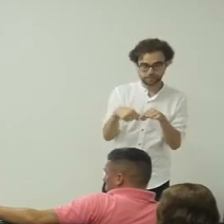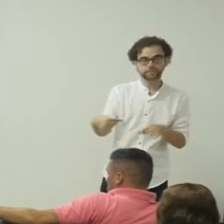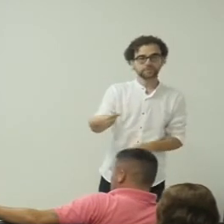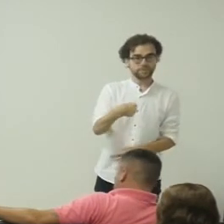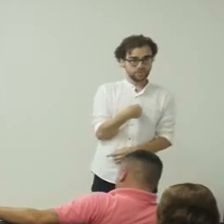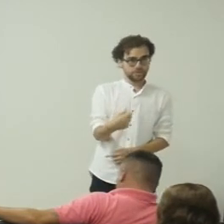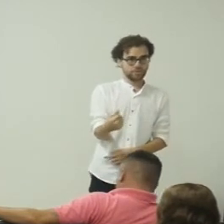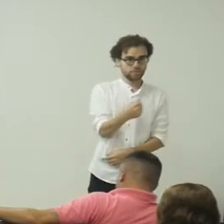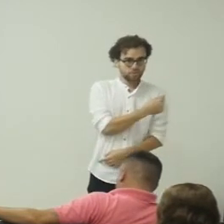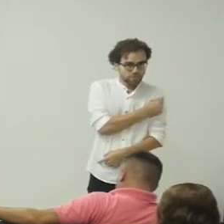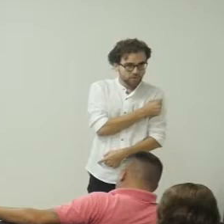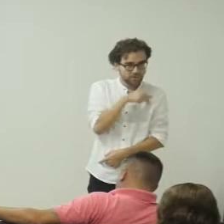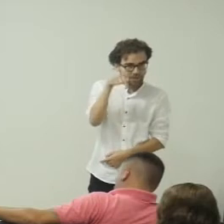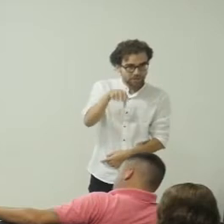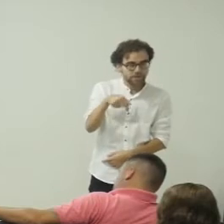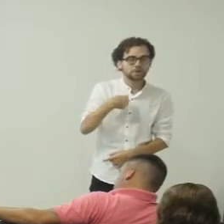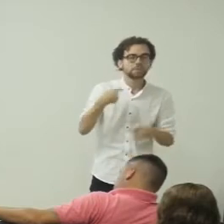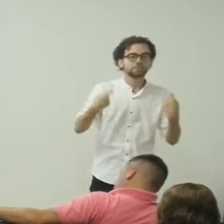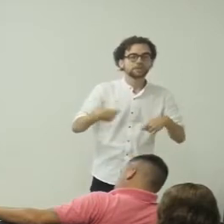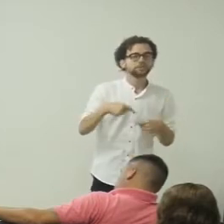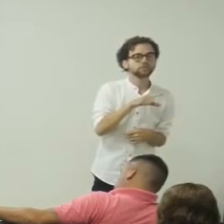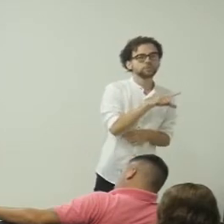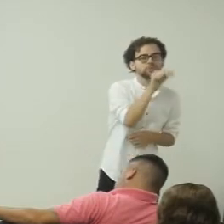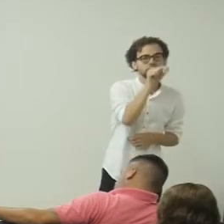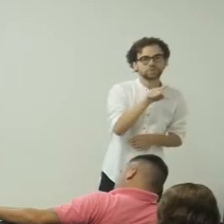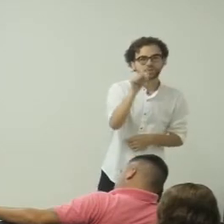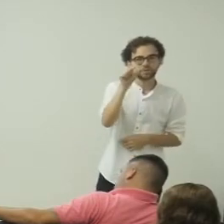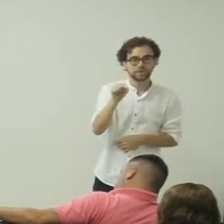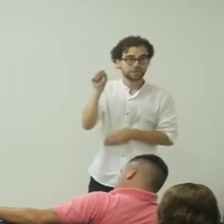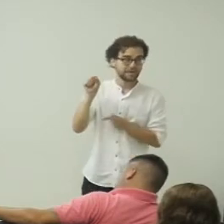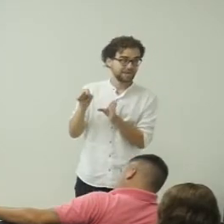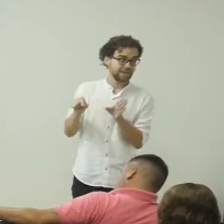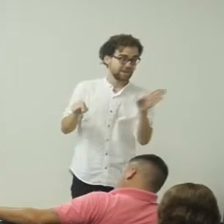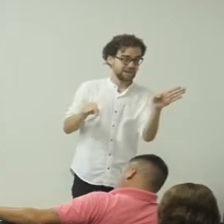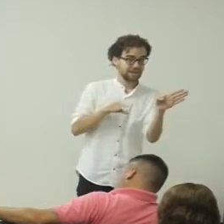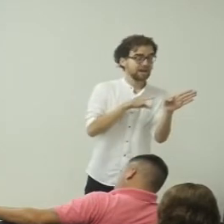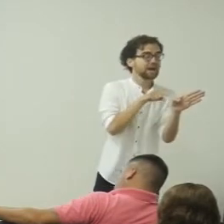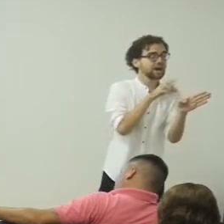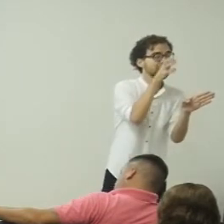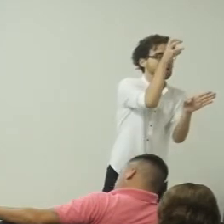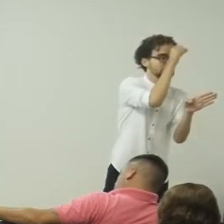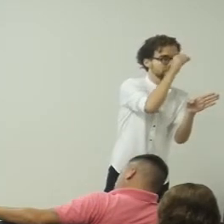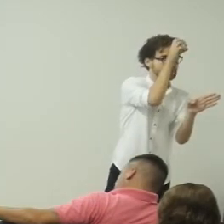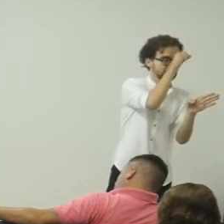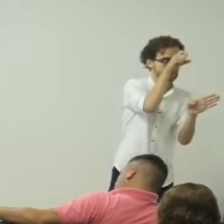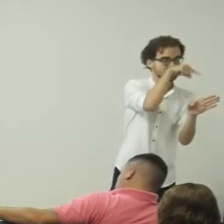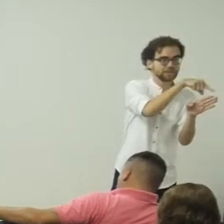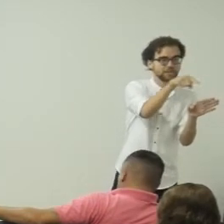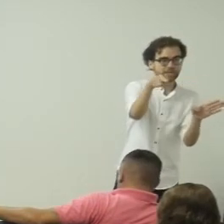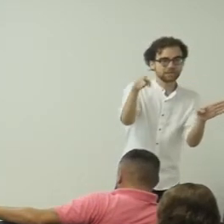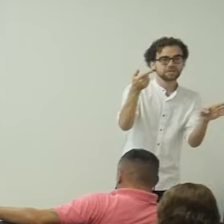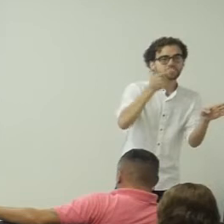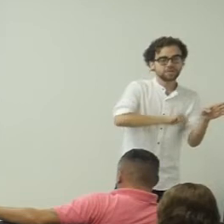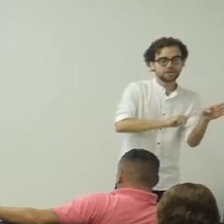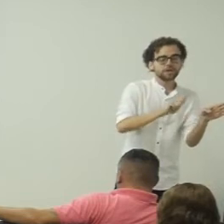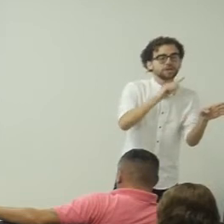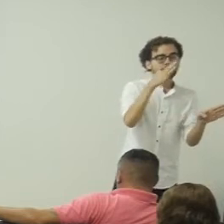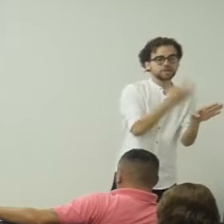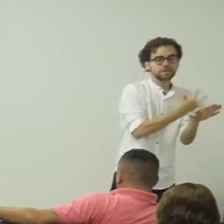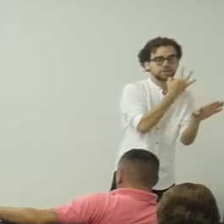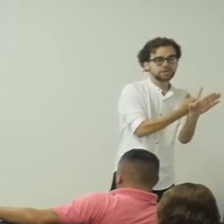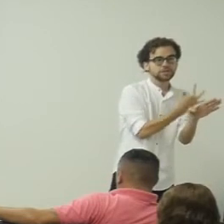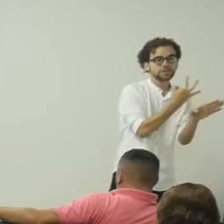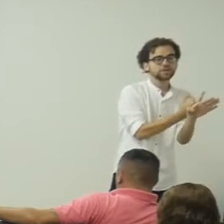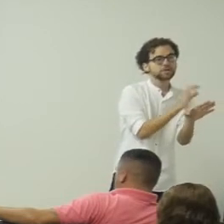aluna nesse meio, tenho que escolher entre aprender e passar por isso ou